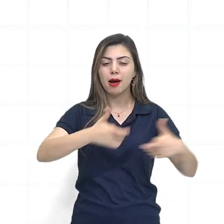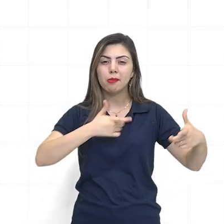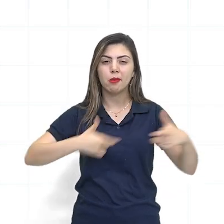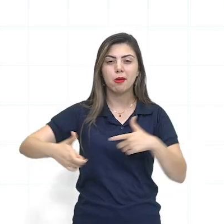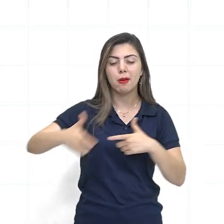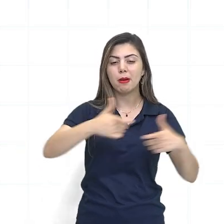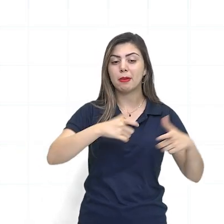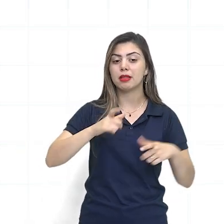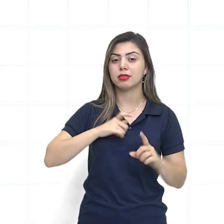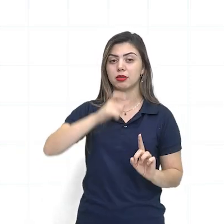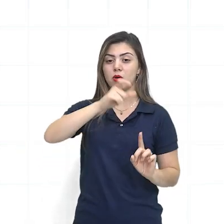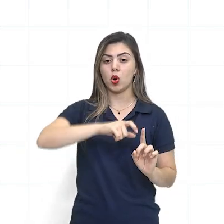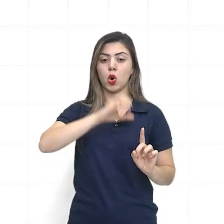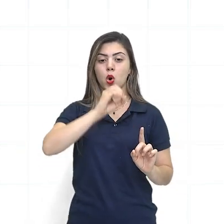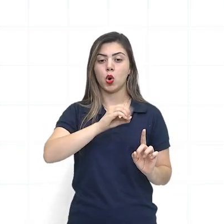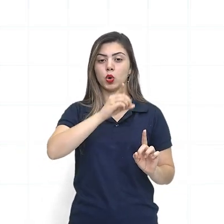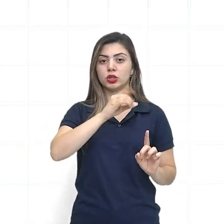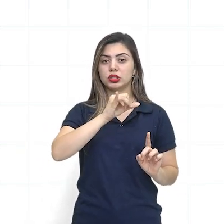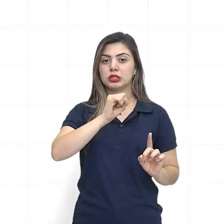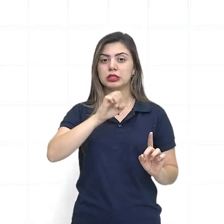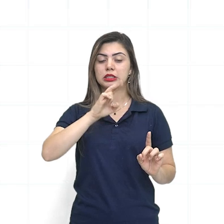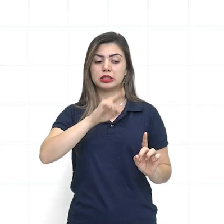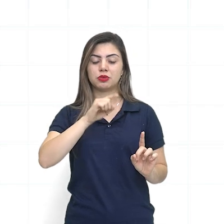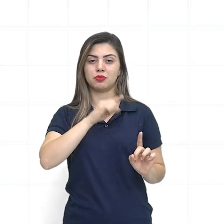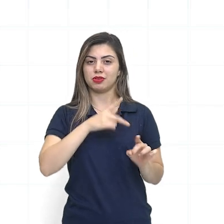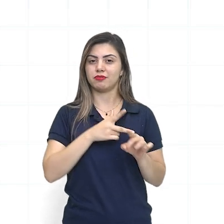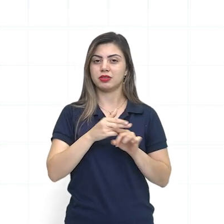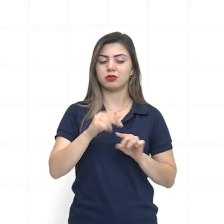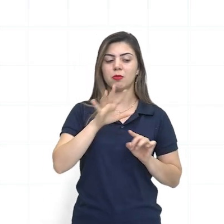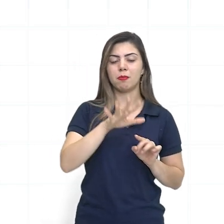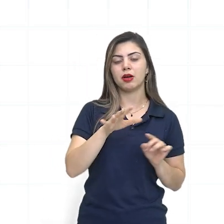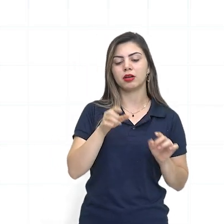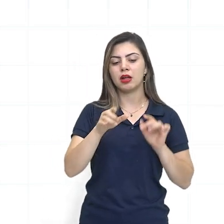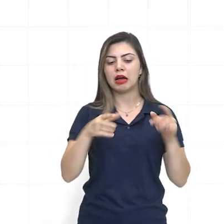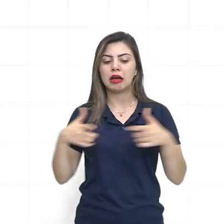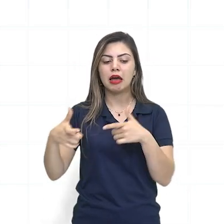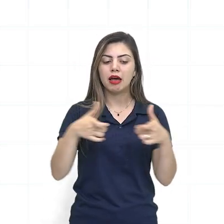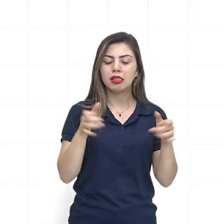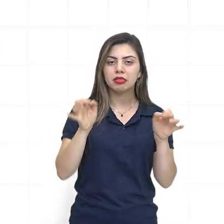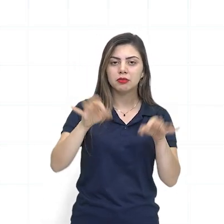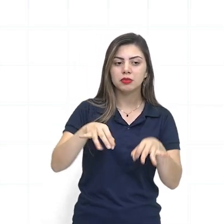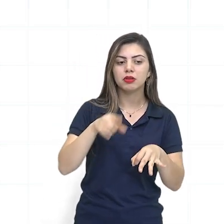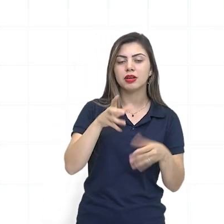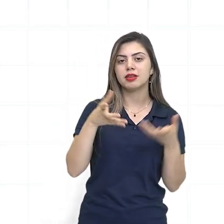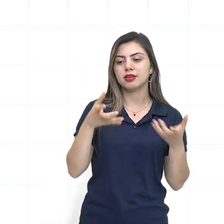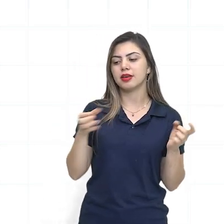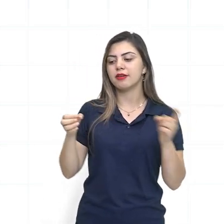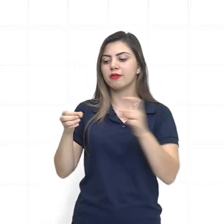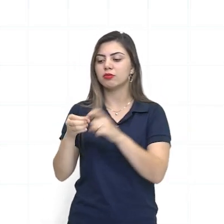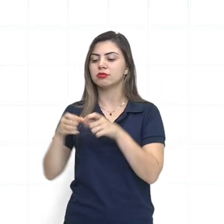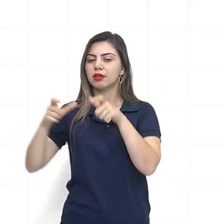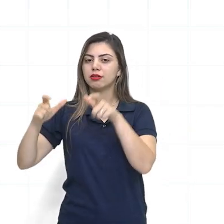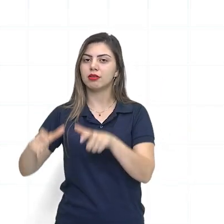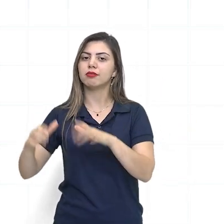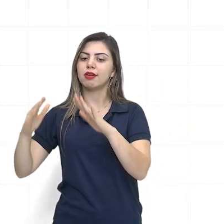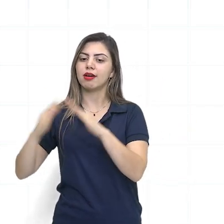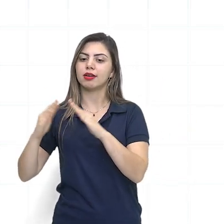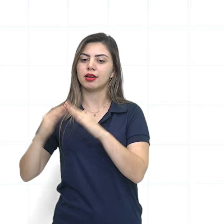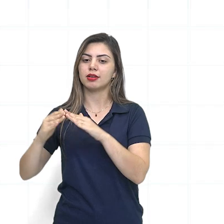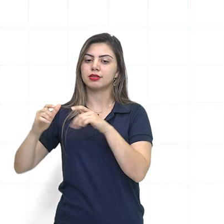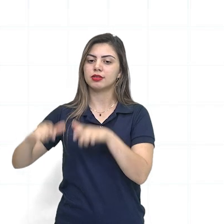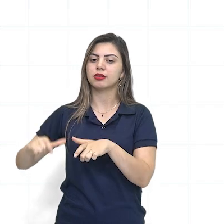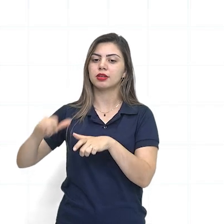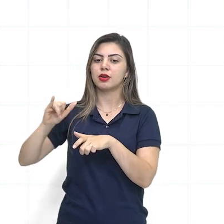herói, observe aí, o grande herói desejava apenas voltar para casa em Ítaca, né? Que era o local de origem